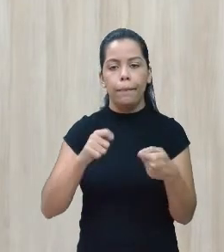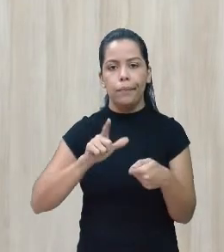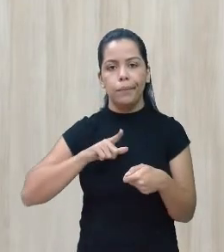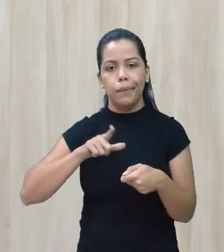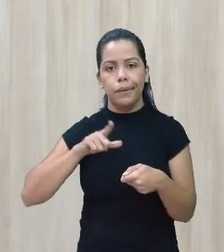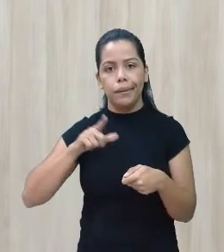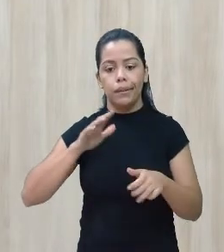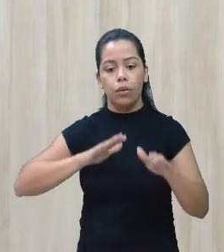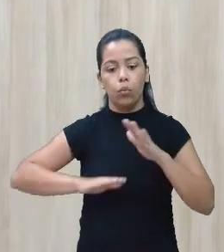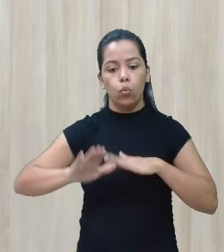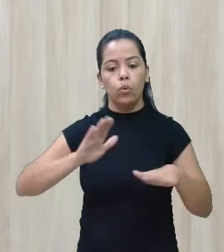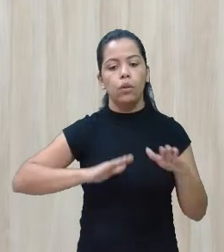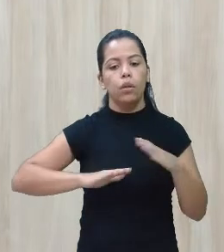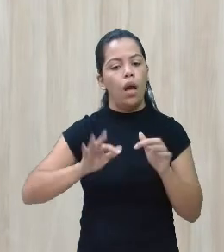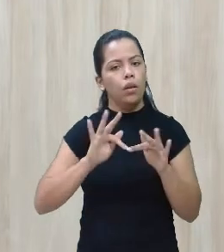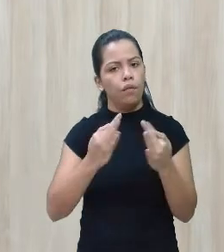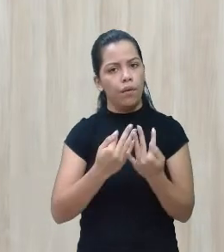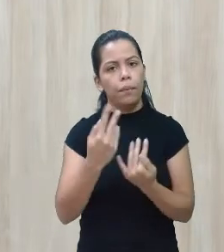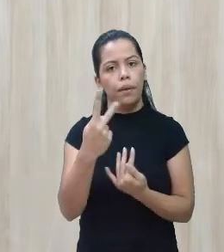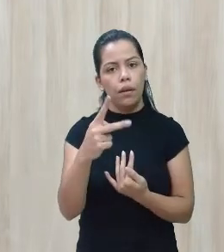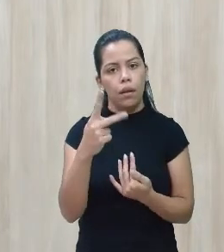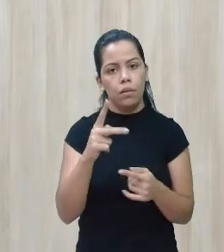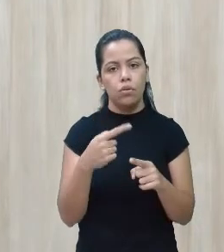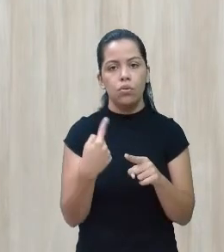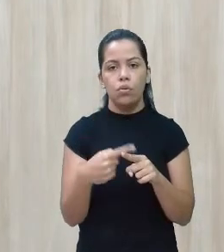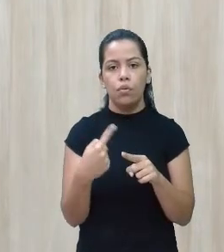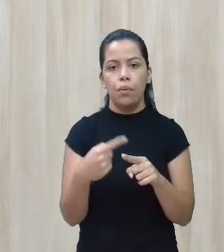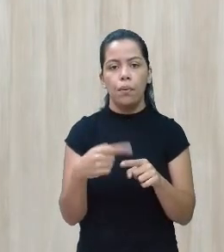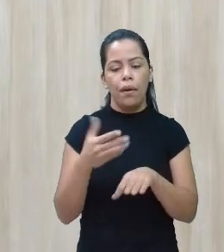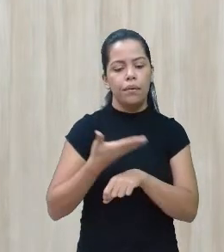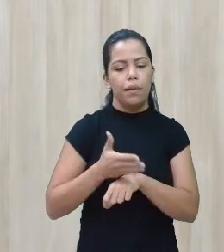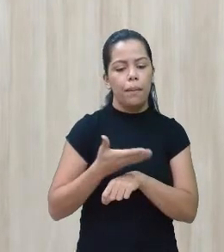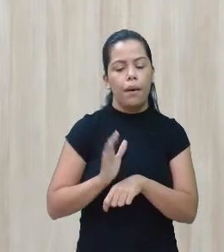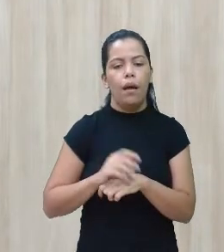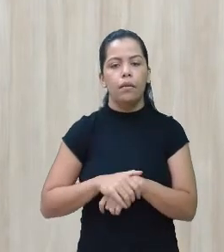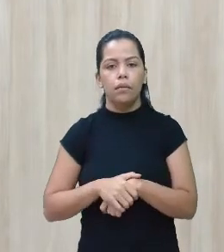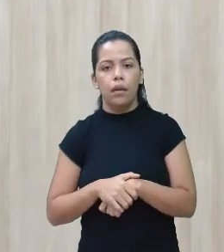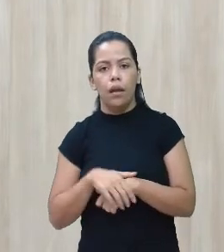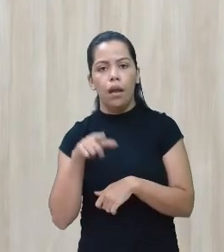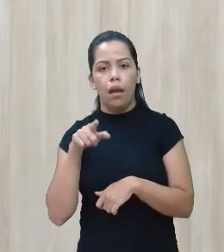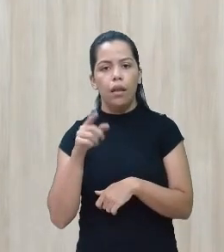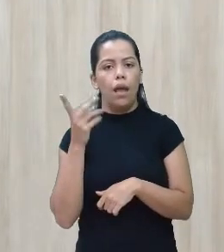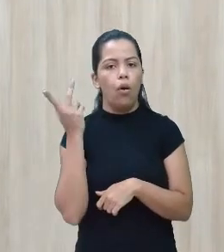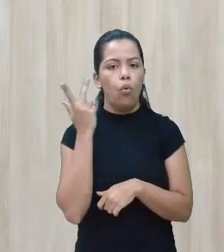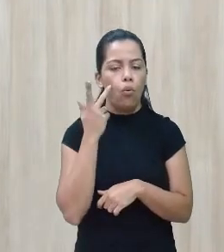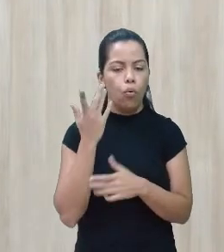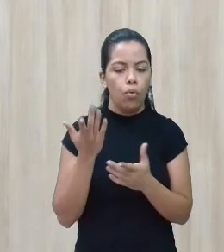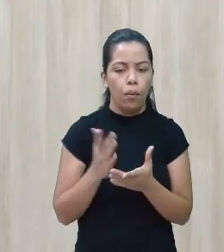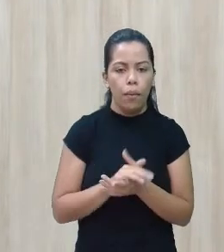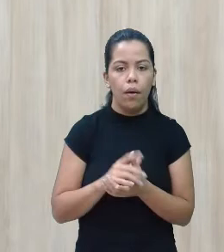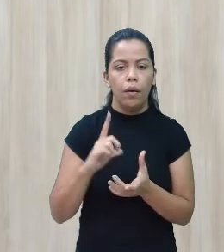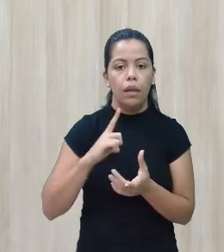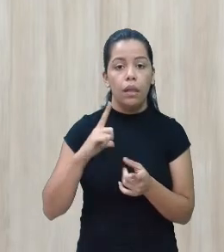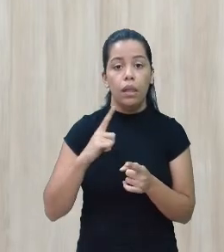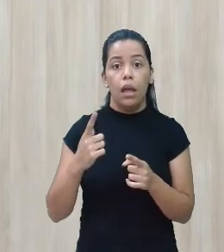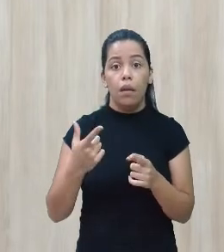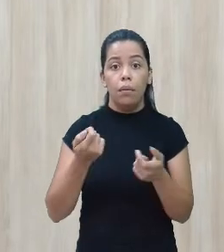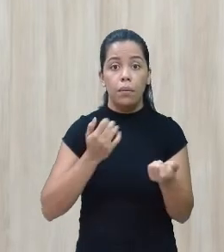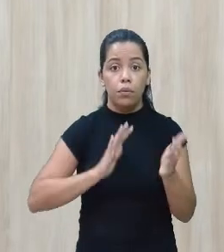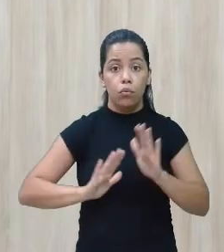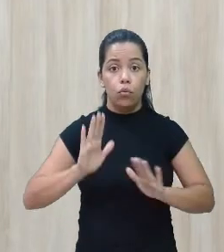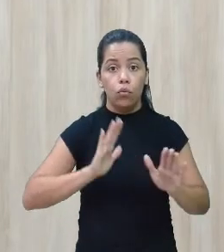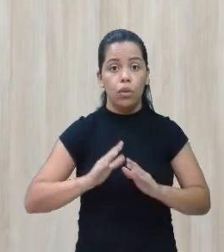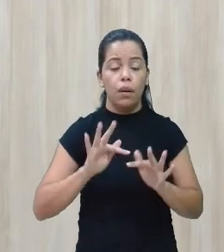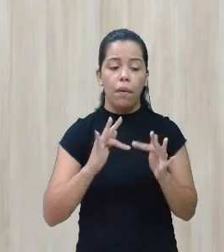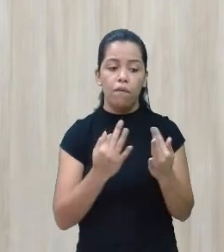ajudá-los a evitar a prática do phishing, para que os seus os seus próximos, seus amigos, os seus familiares